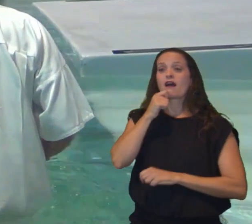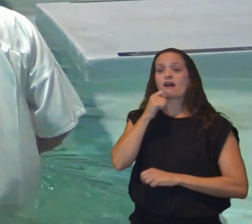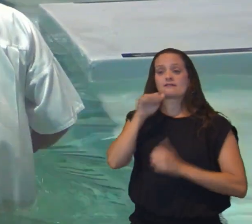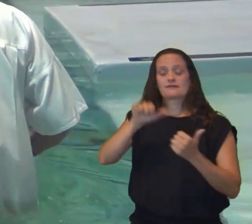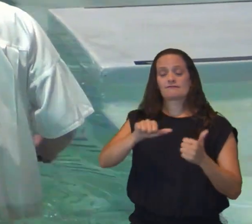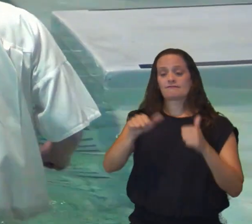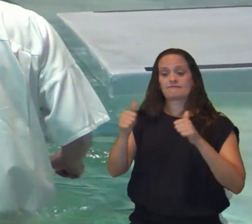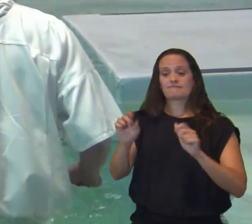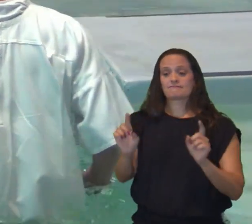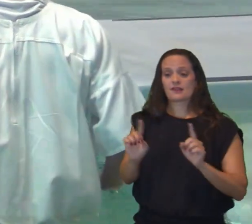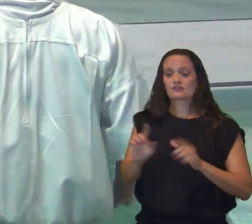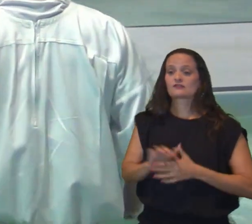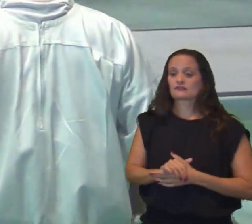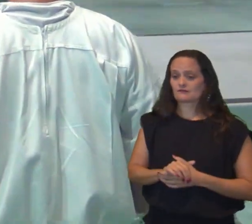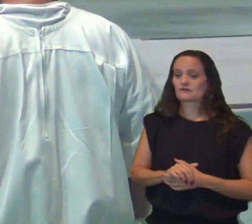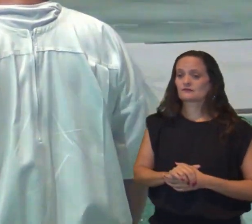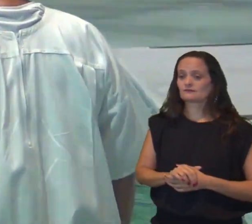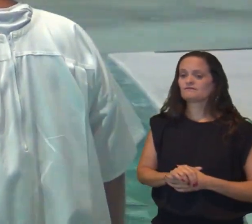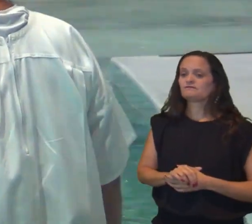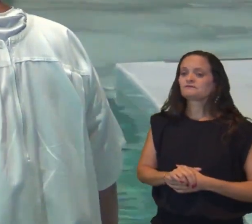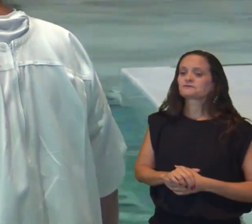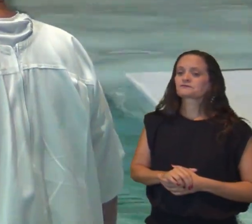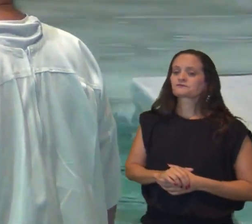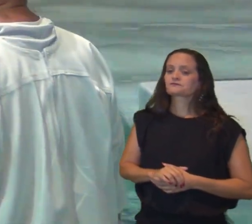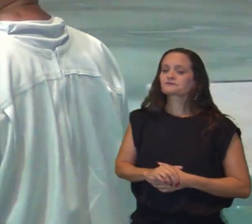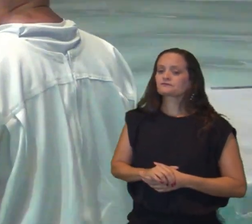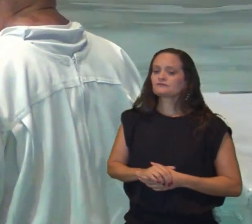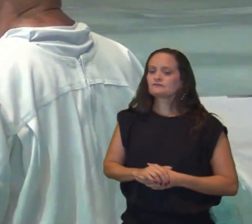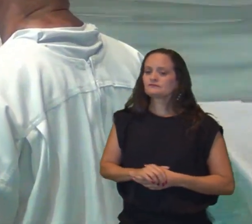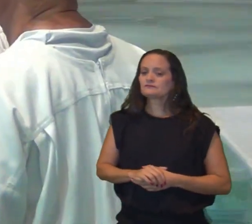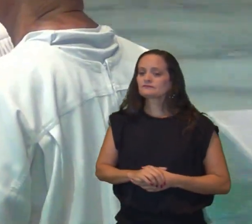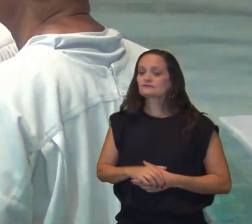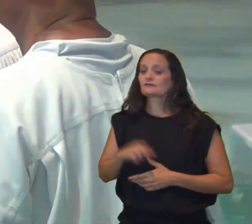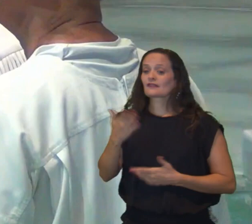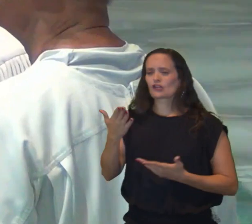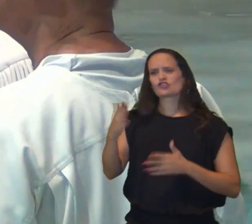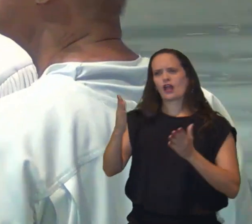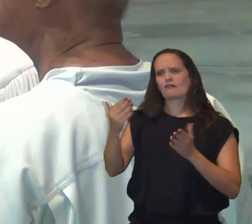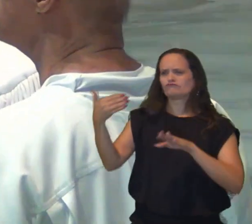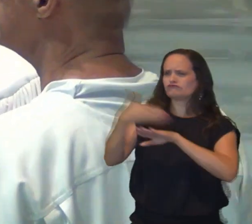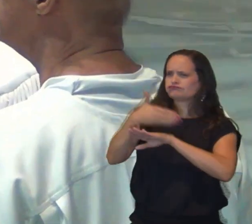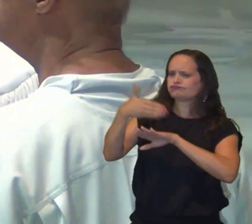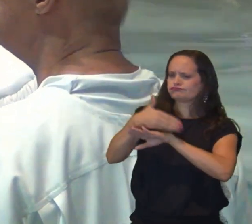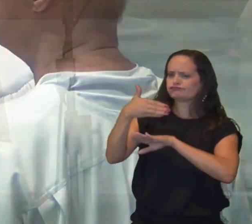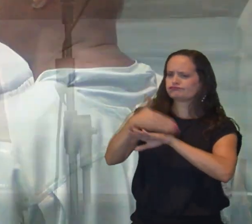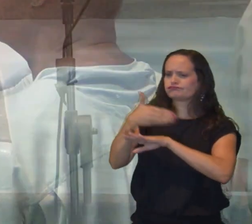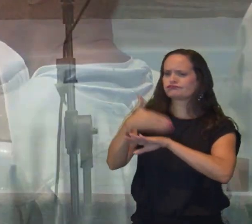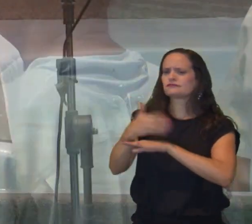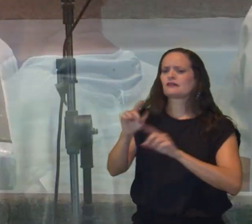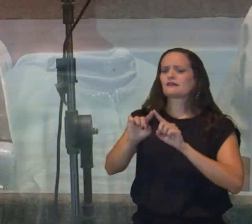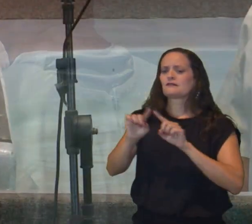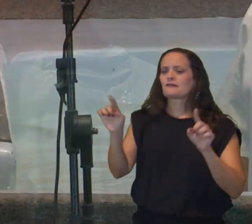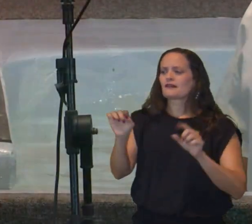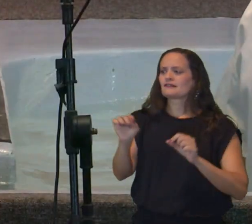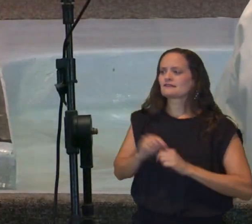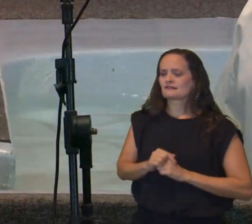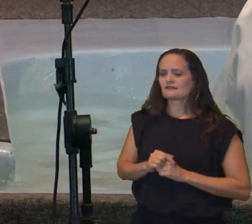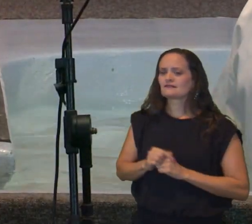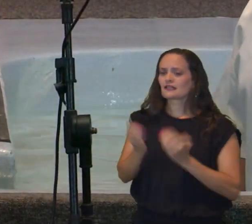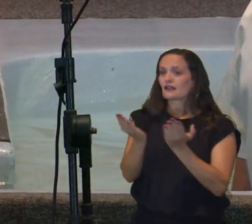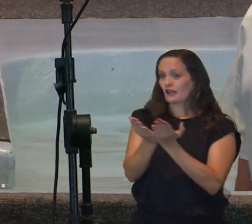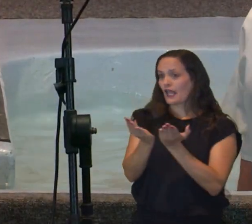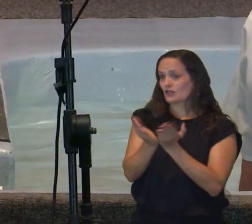pela denominação batista, pela convenção, batismo por imersão, ele já é um crente em Jesus, mas é